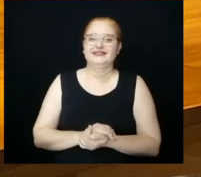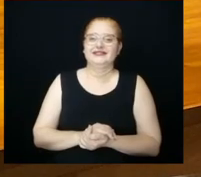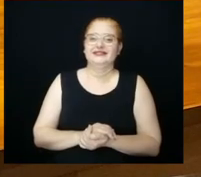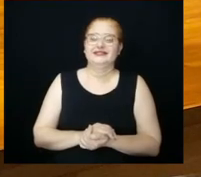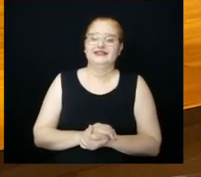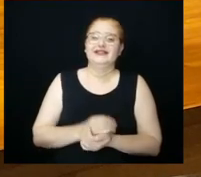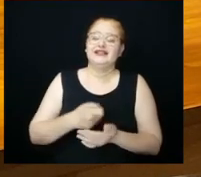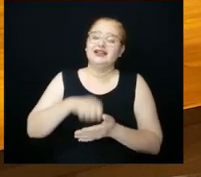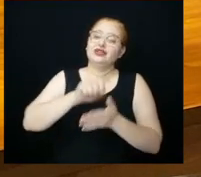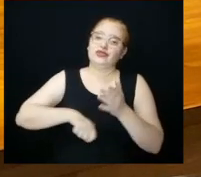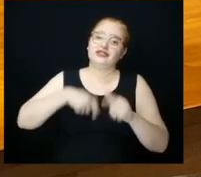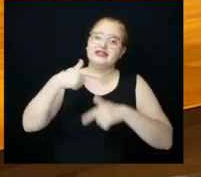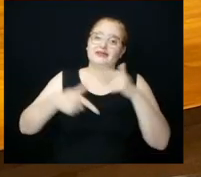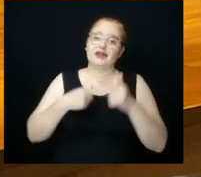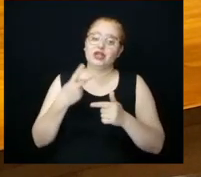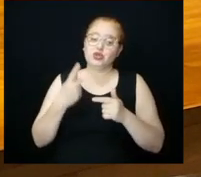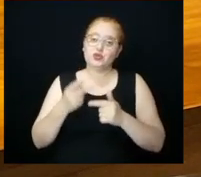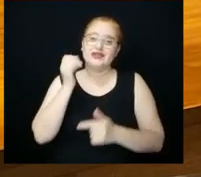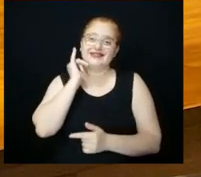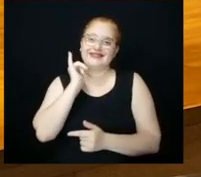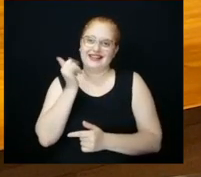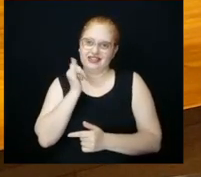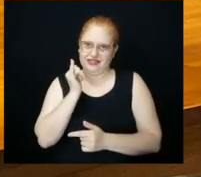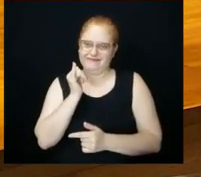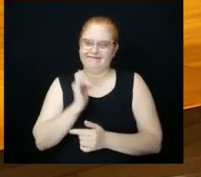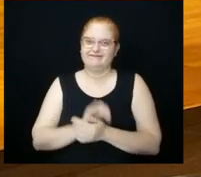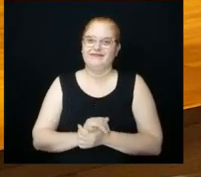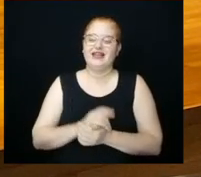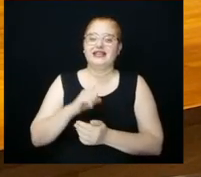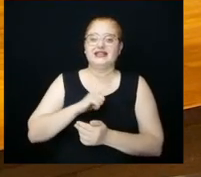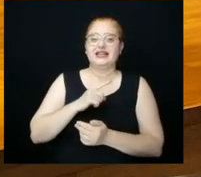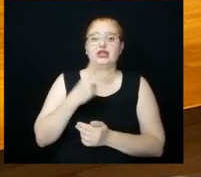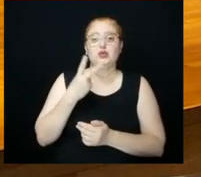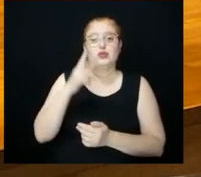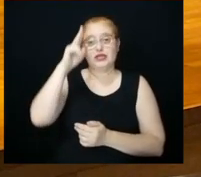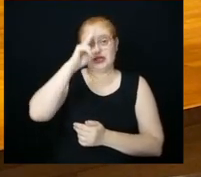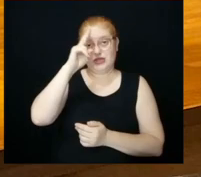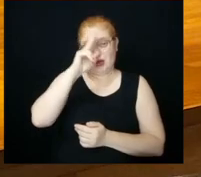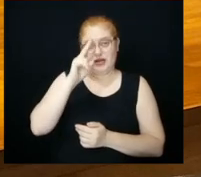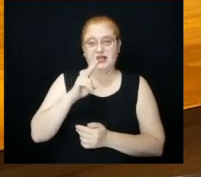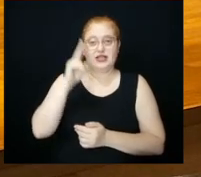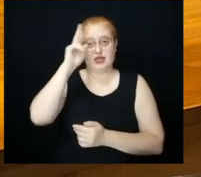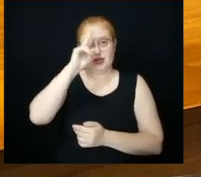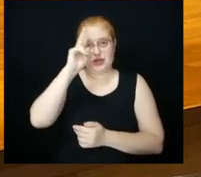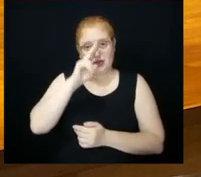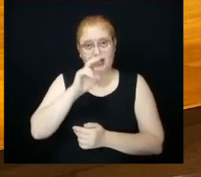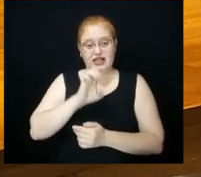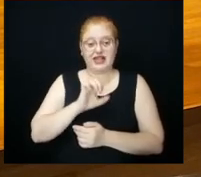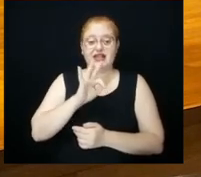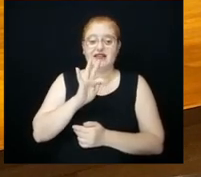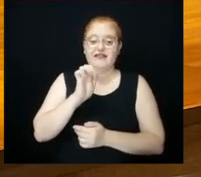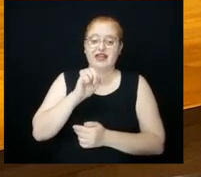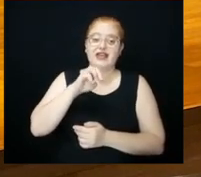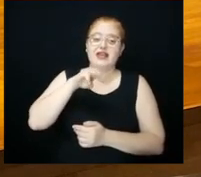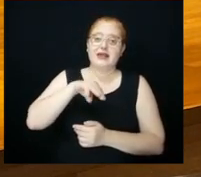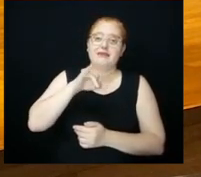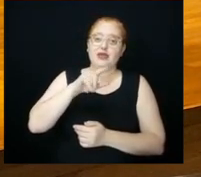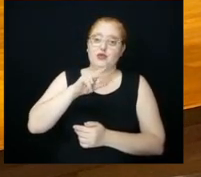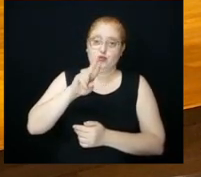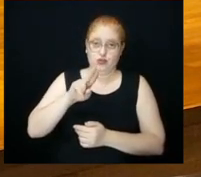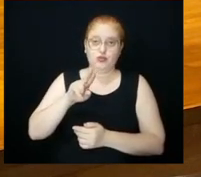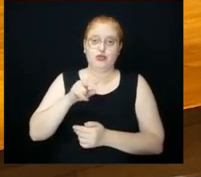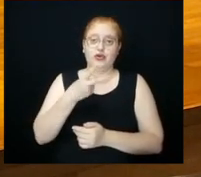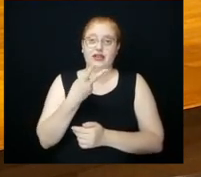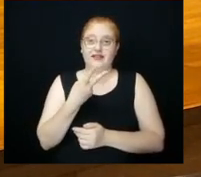E a autora vai trabalhar, então, duas narrativas aí, né? Elas são duas histórias de cada um. A história de Ifemelu, que vai estudar nos Estados